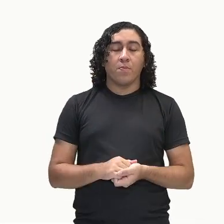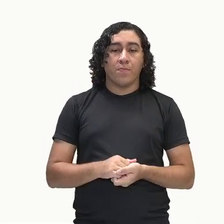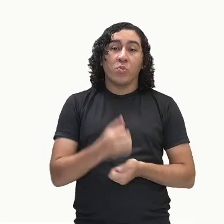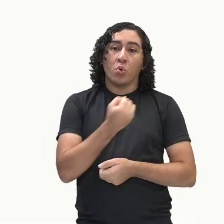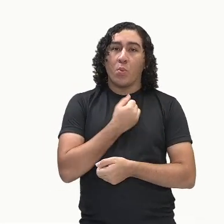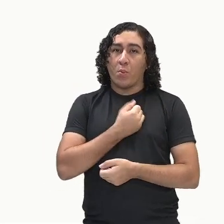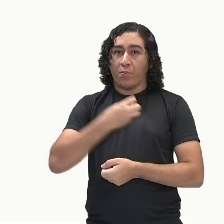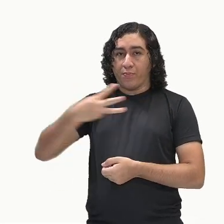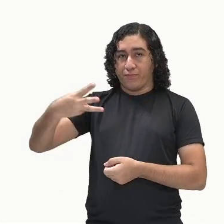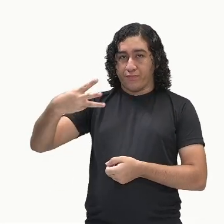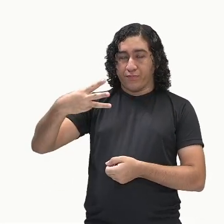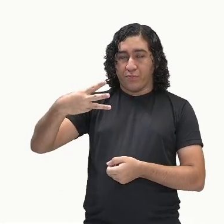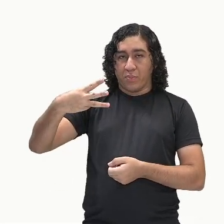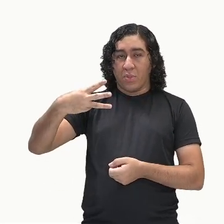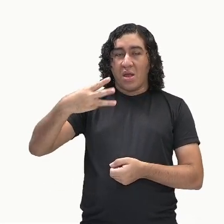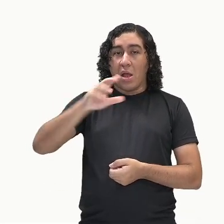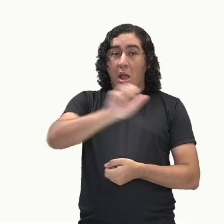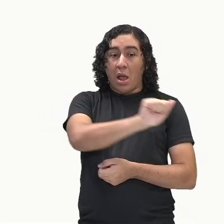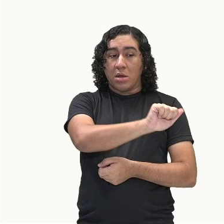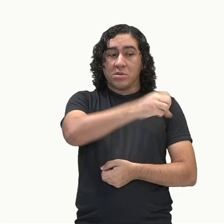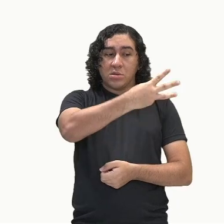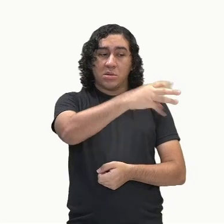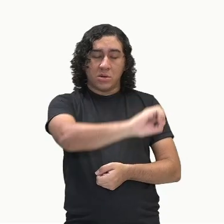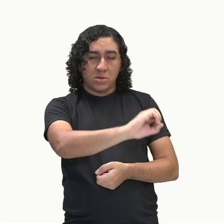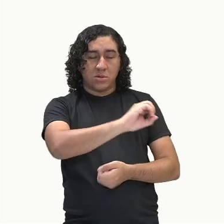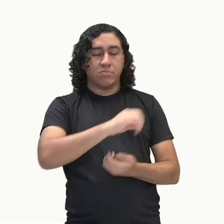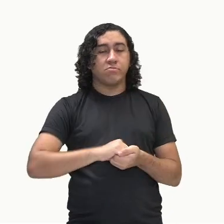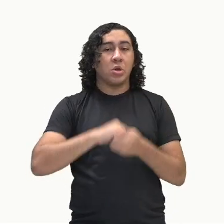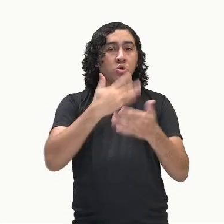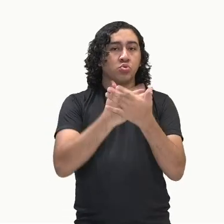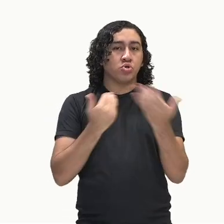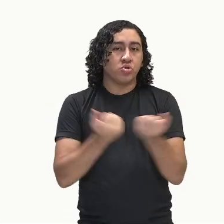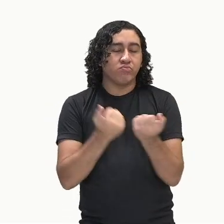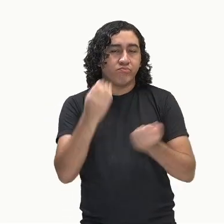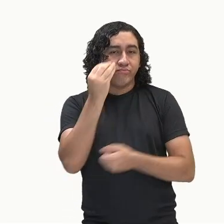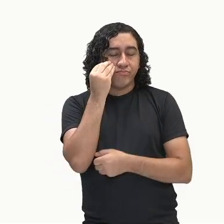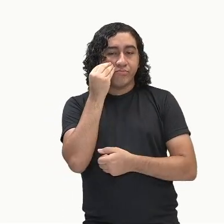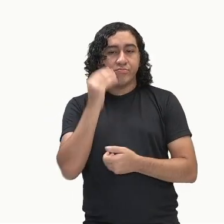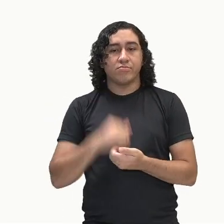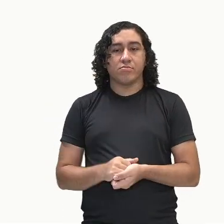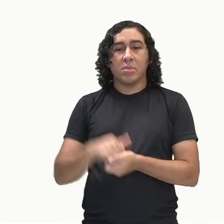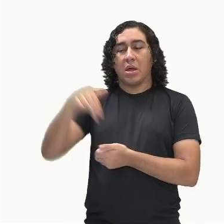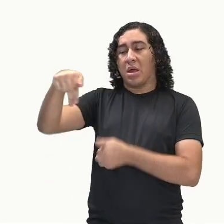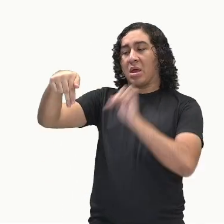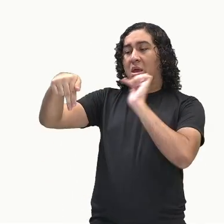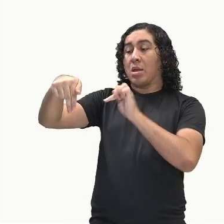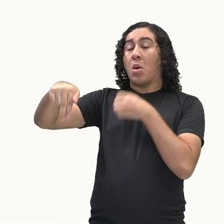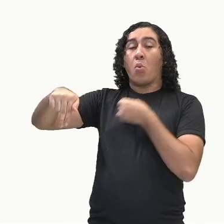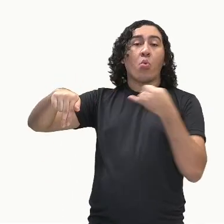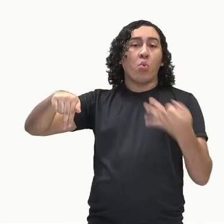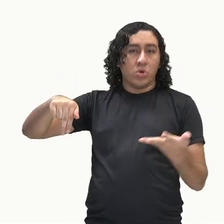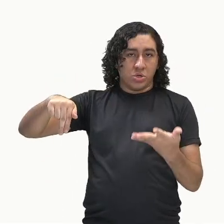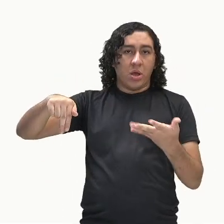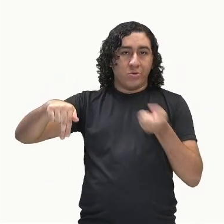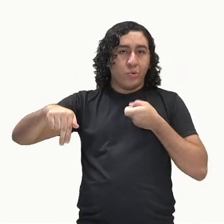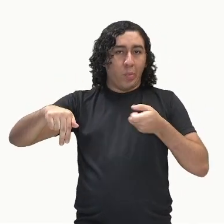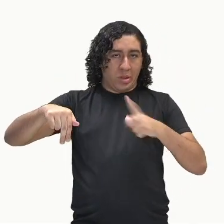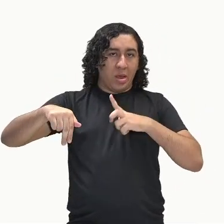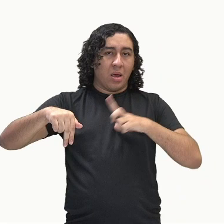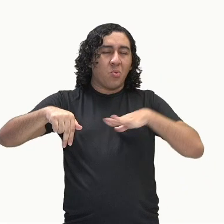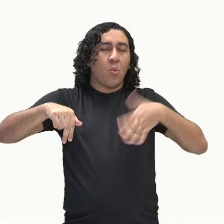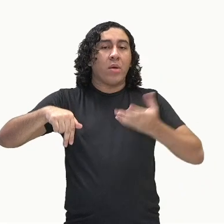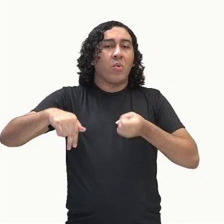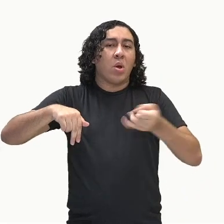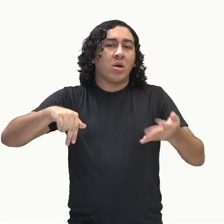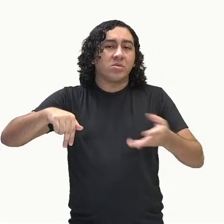termo. Vamos lá, então, substituir cada um? Quem é N? N não é a quantidade de termos que nós temos? Quantos